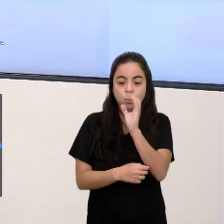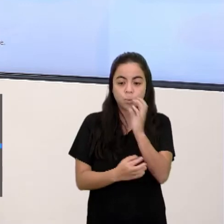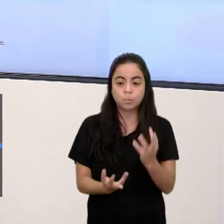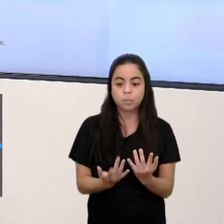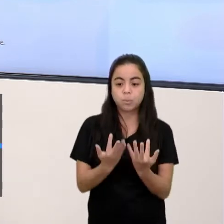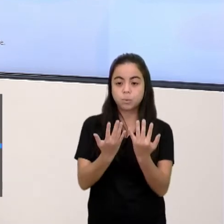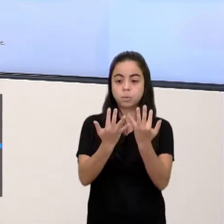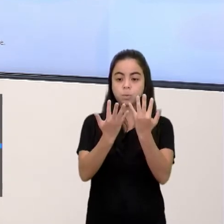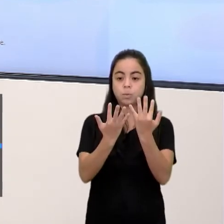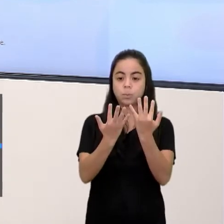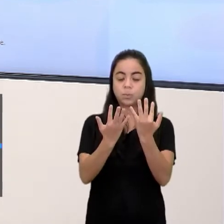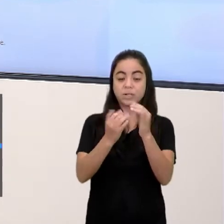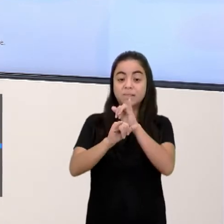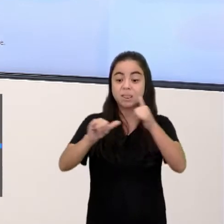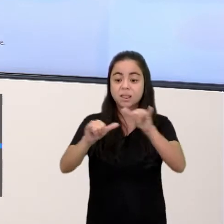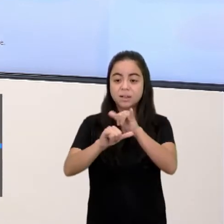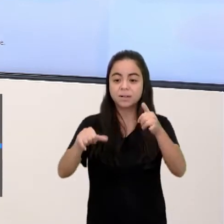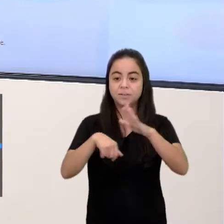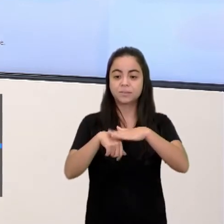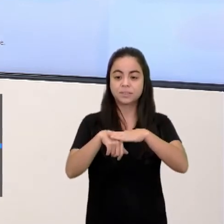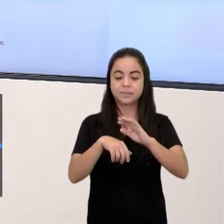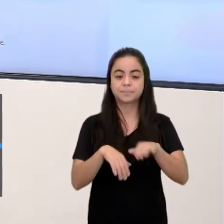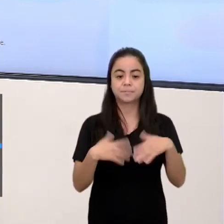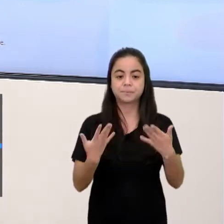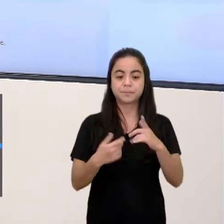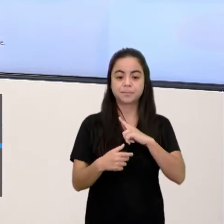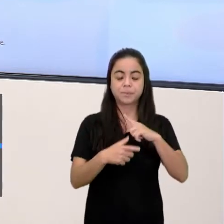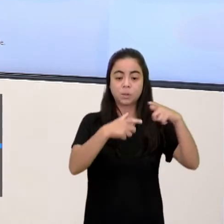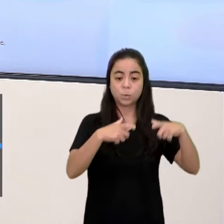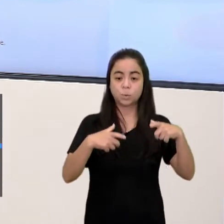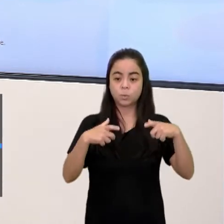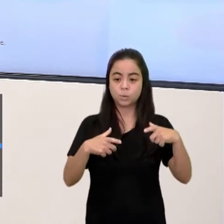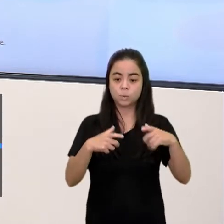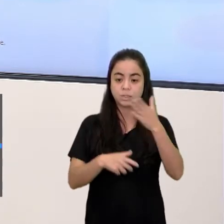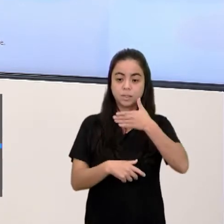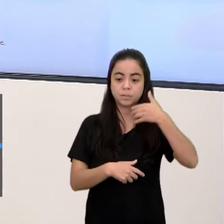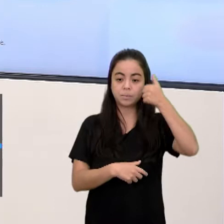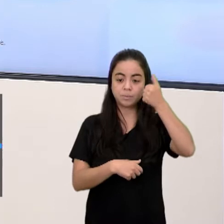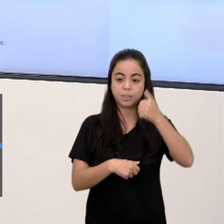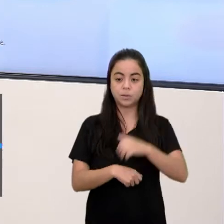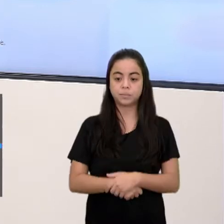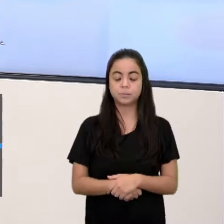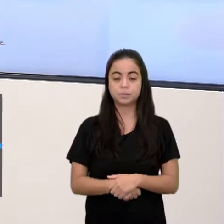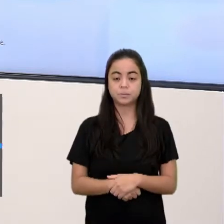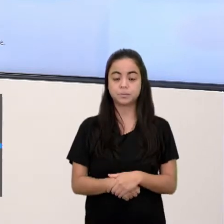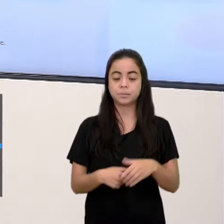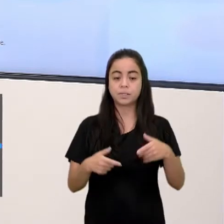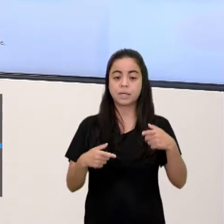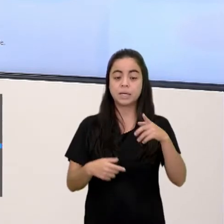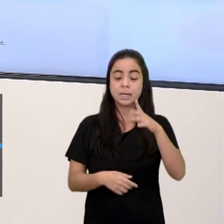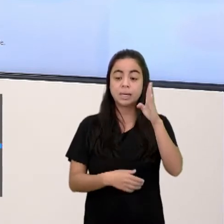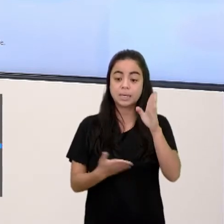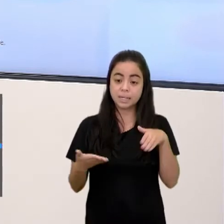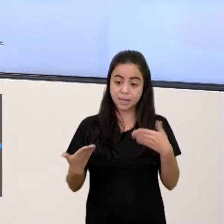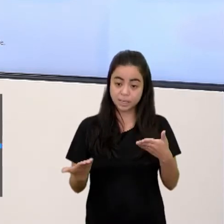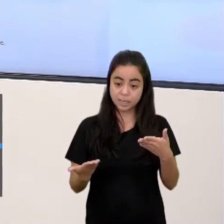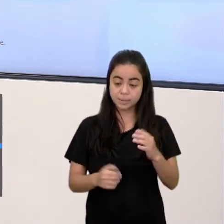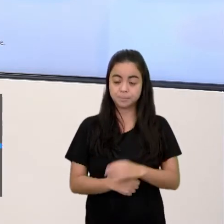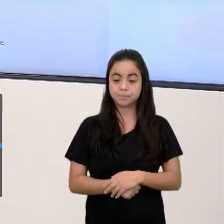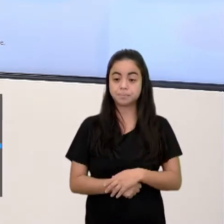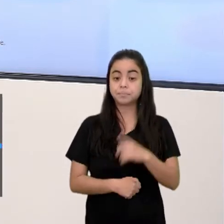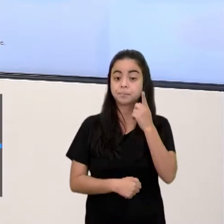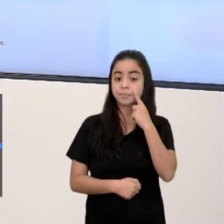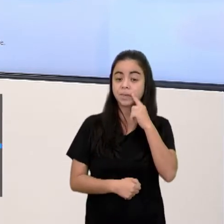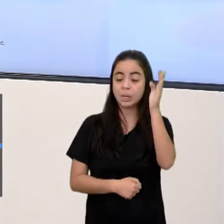tem alguns locais, né, aqui no nosso planeta que são mais propensos, tá certo? E a gente viu também que o Brasil, ele não tem